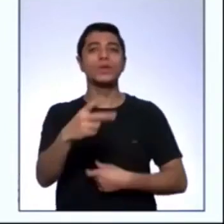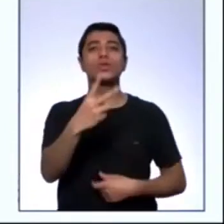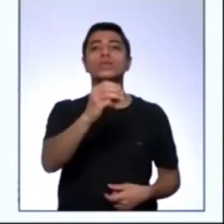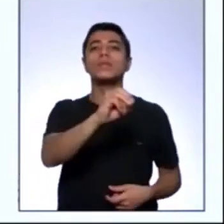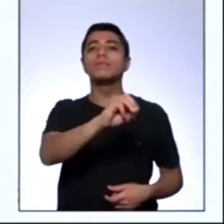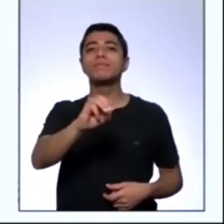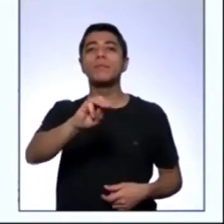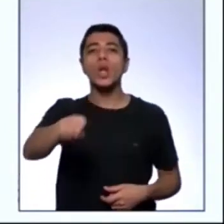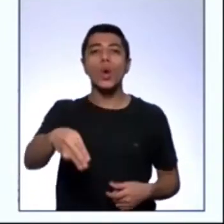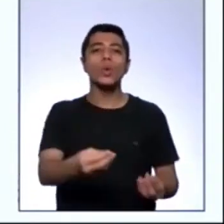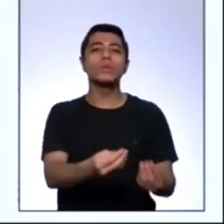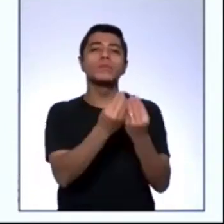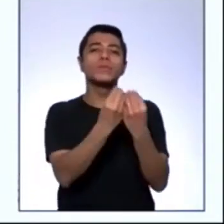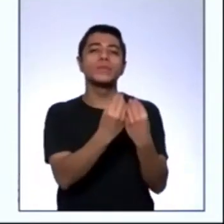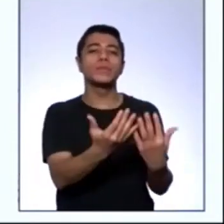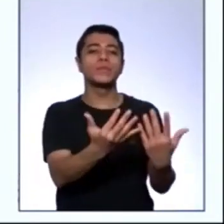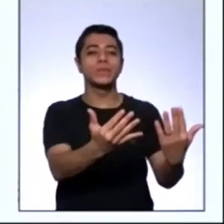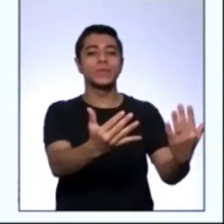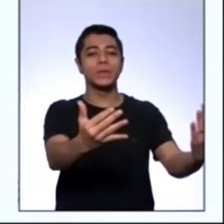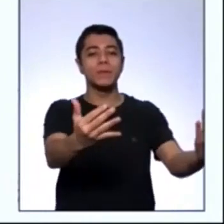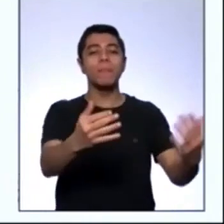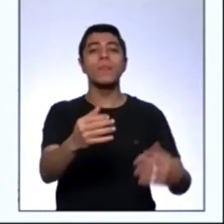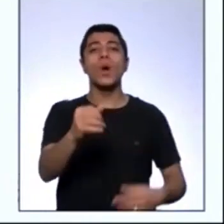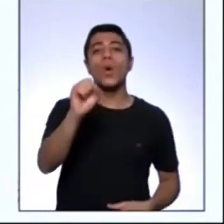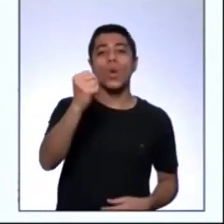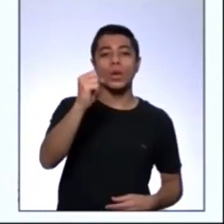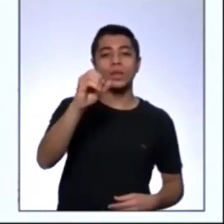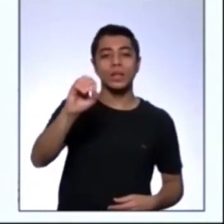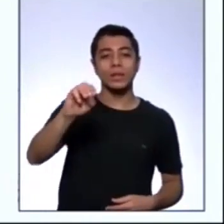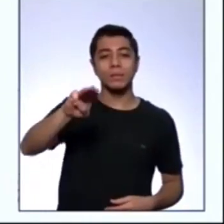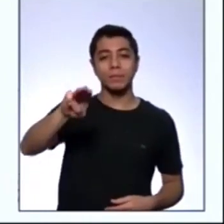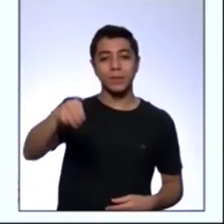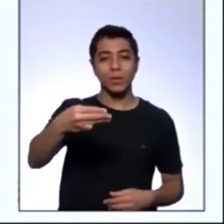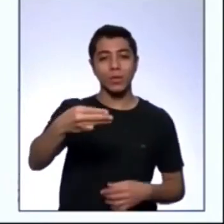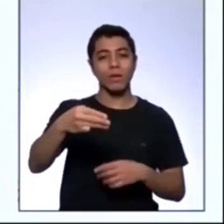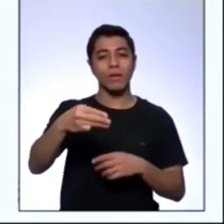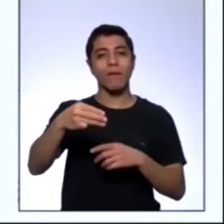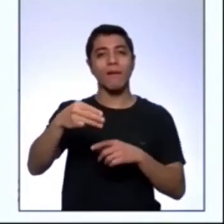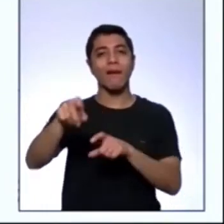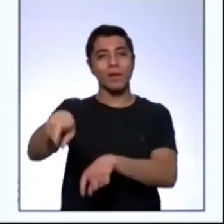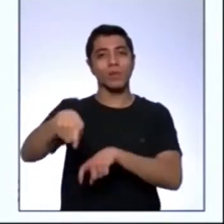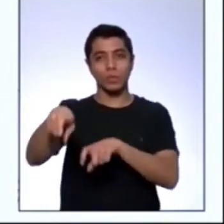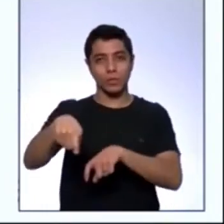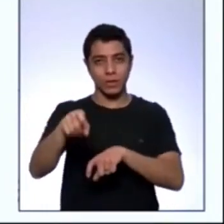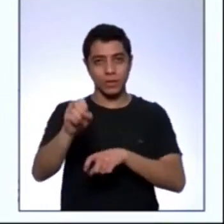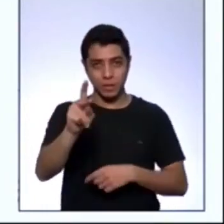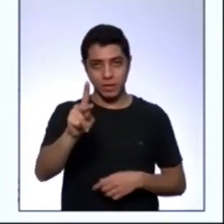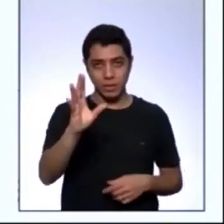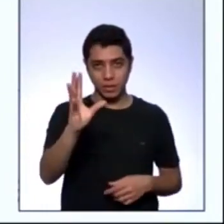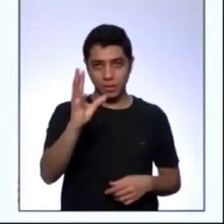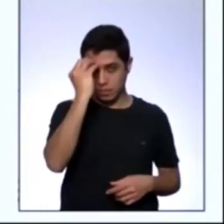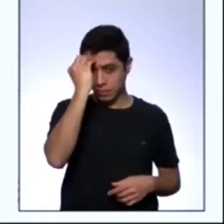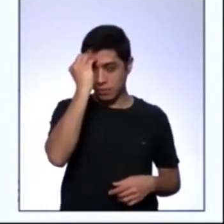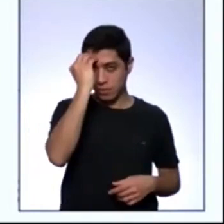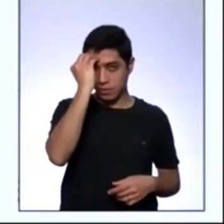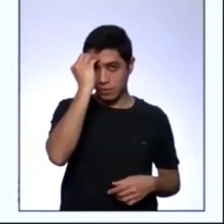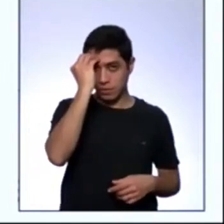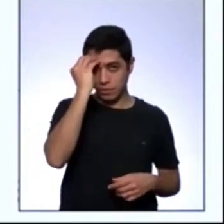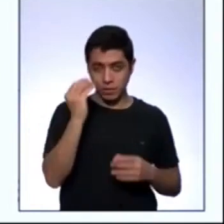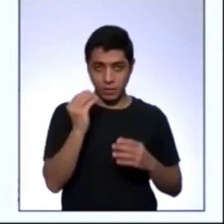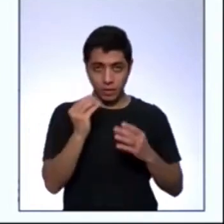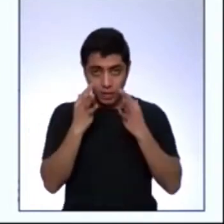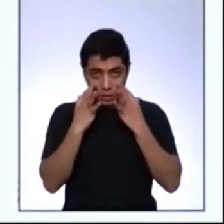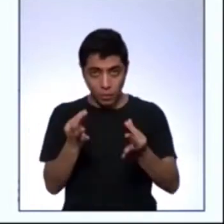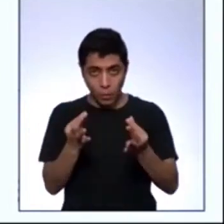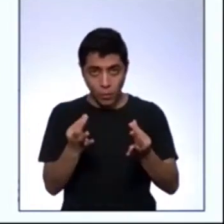80 milhões para agricultura anota no caderno 80 milhões e vamos se